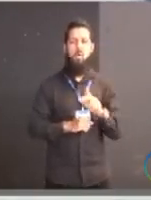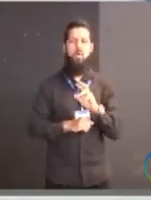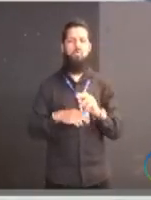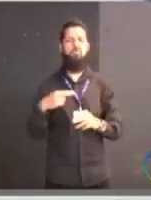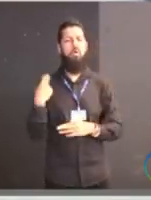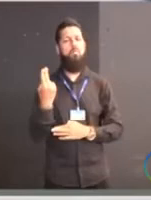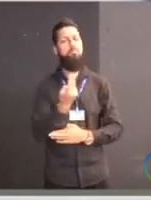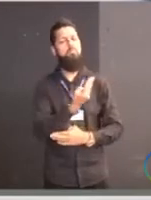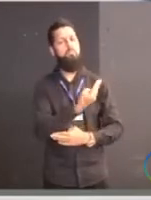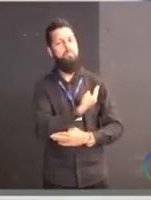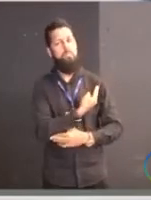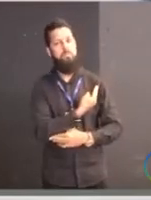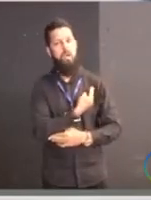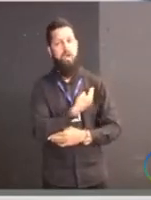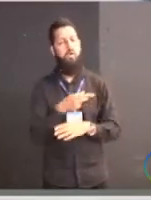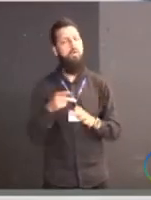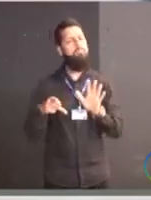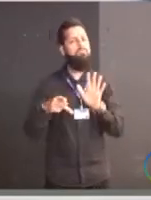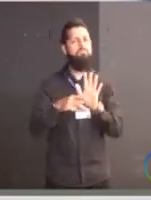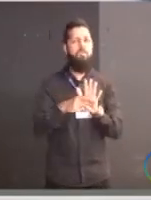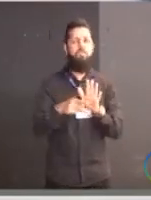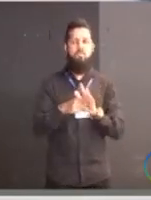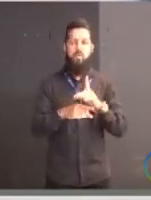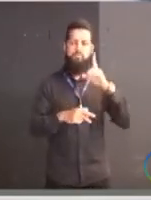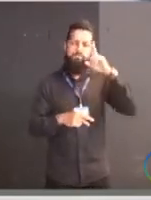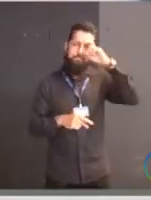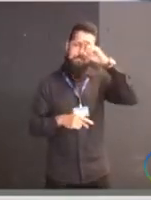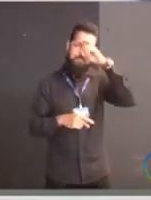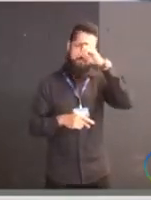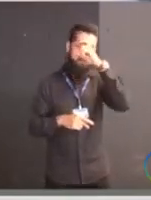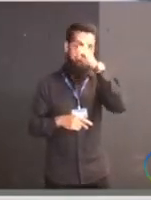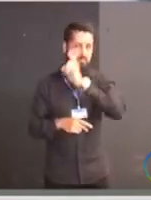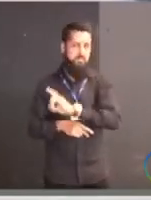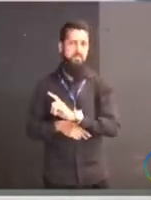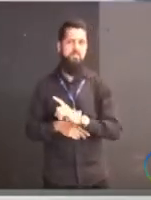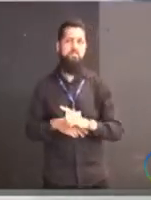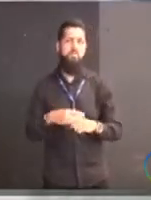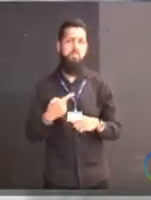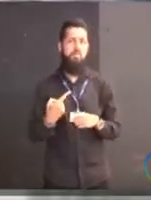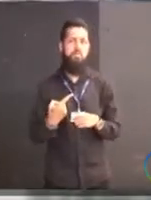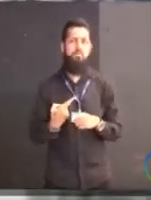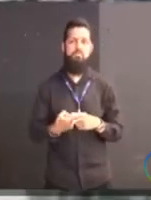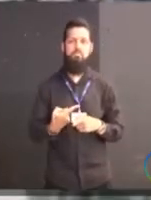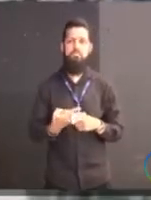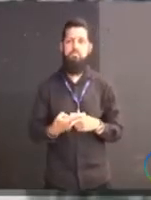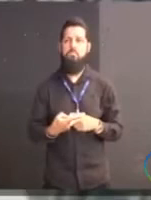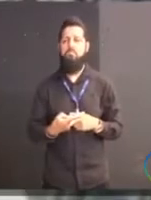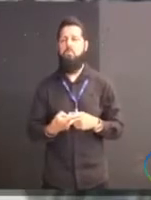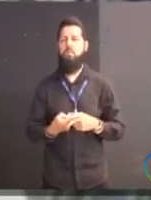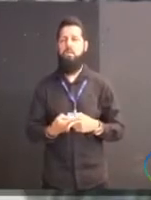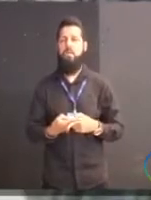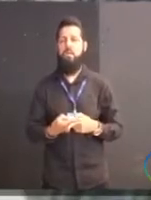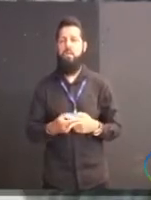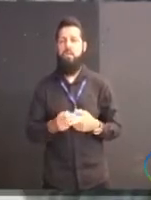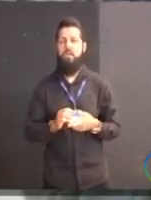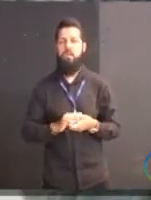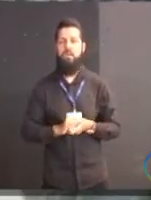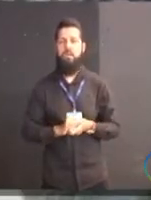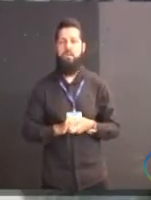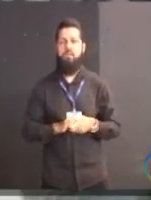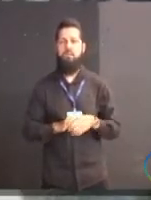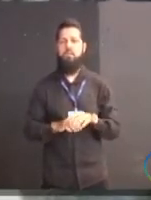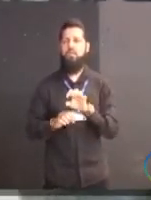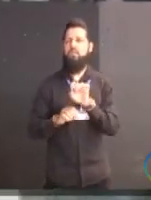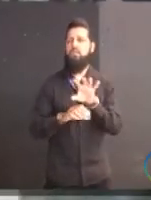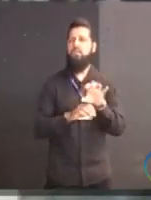pessoalmente eu tenho muito receio de receber qualquer notícia, porque temo pela minha fragilidade e estimaria não ser